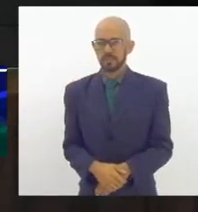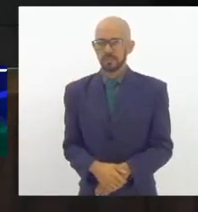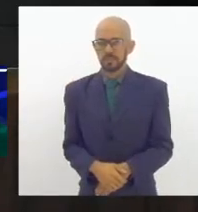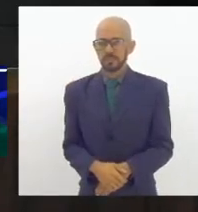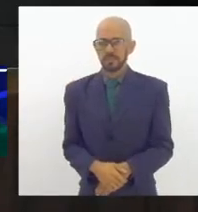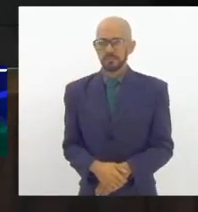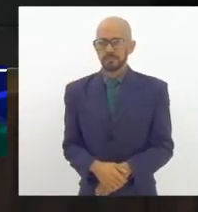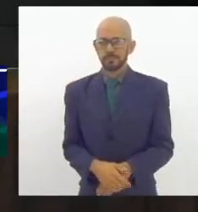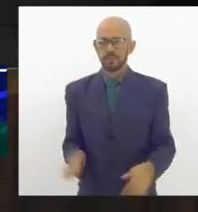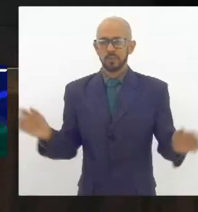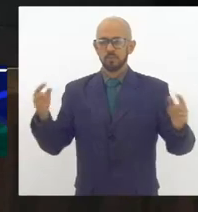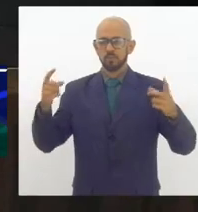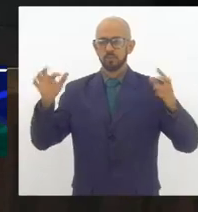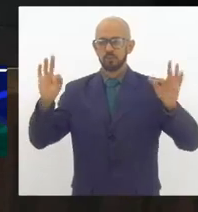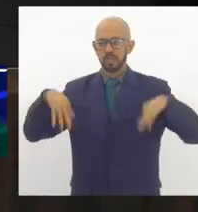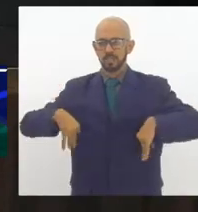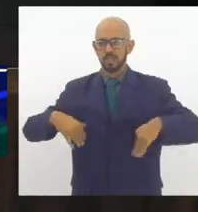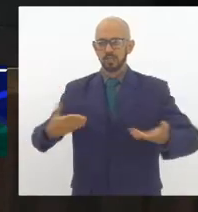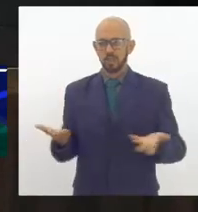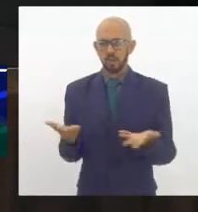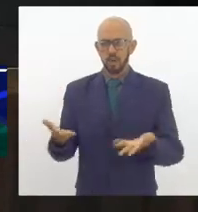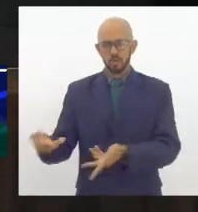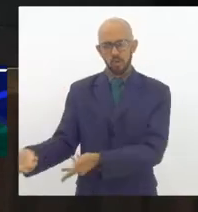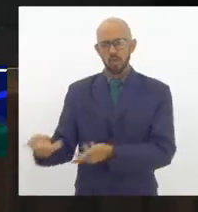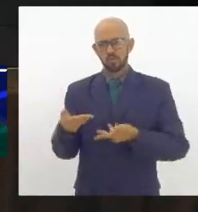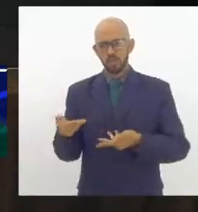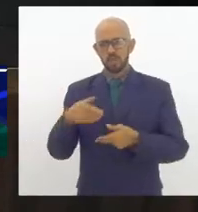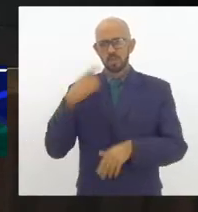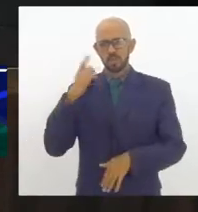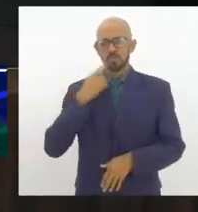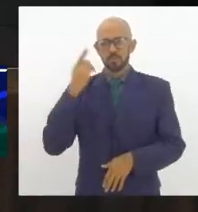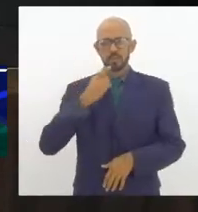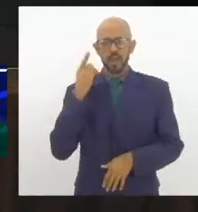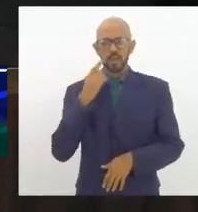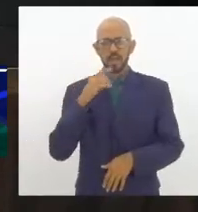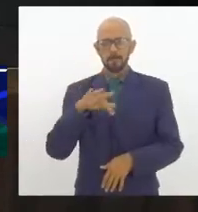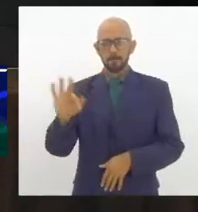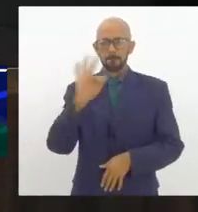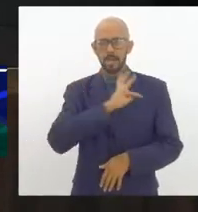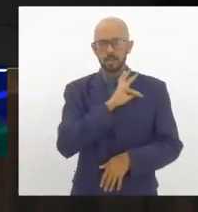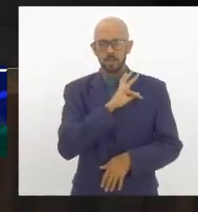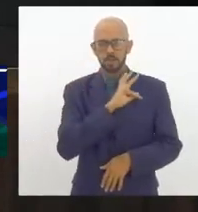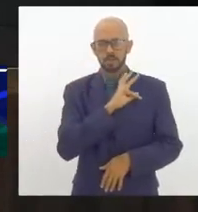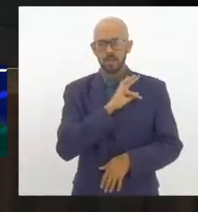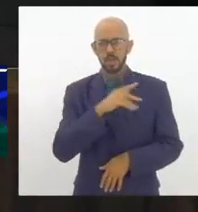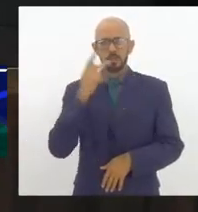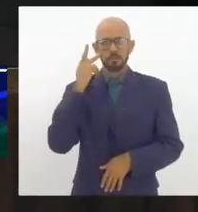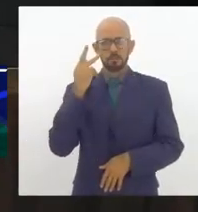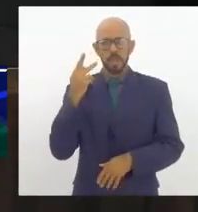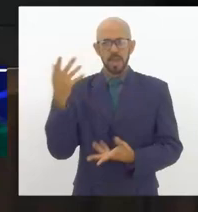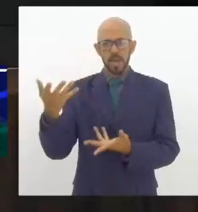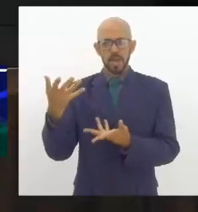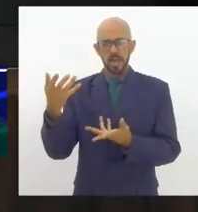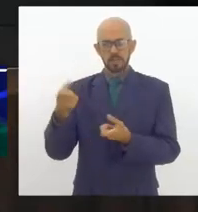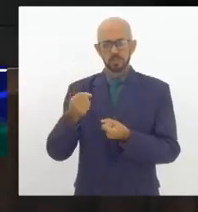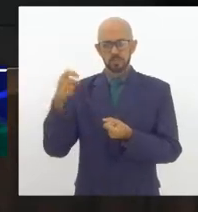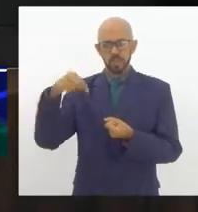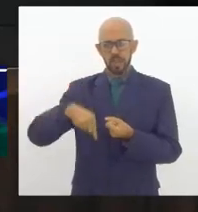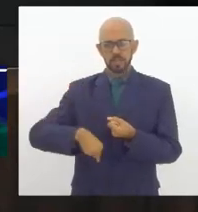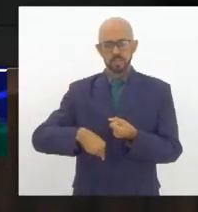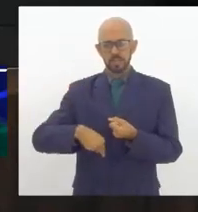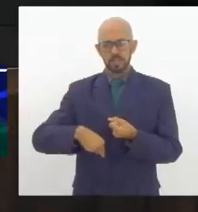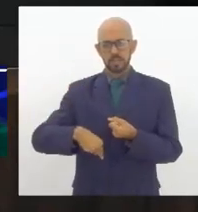e vai Como encerrar a ordem do dia e convida a deputado a nobre deputada Martha Rocha para subir aqui